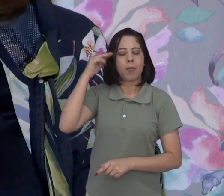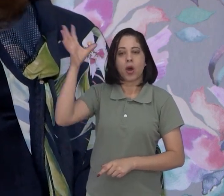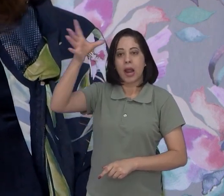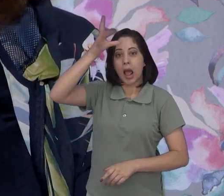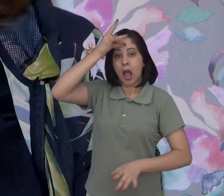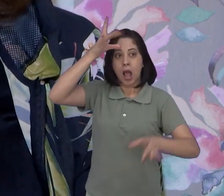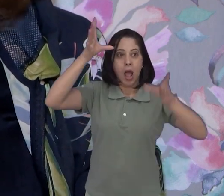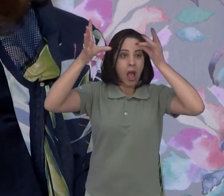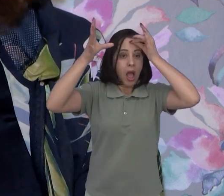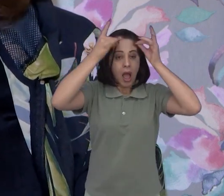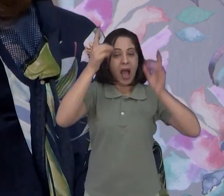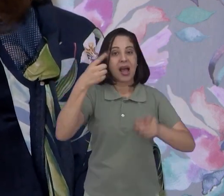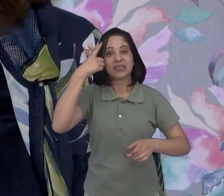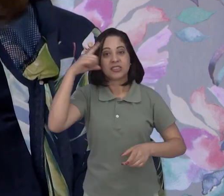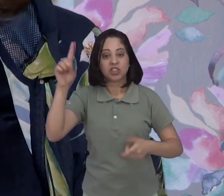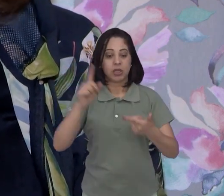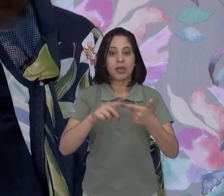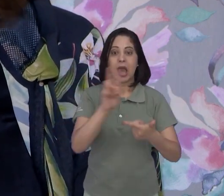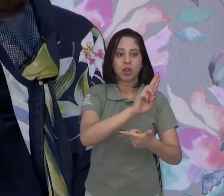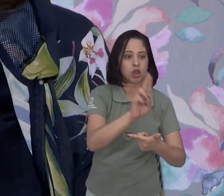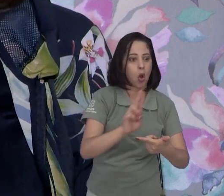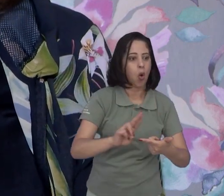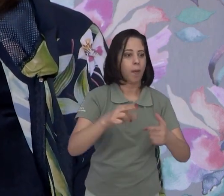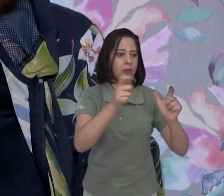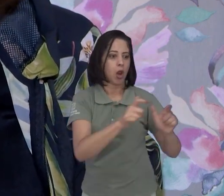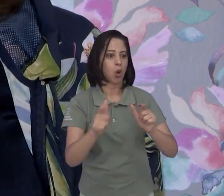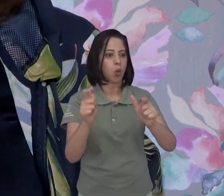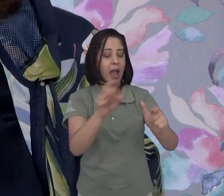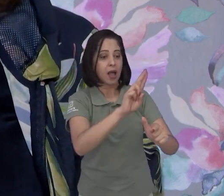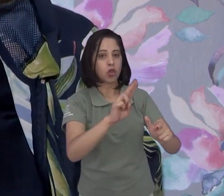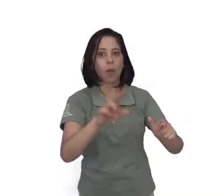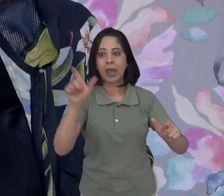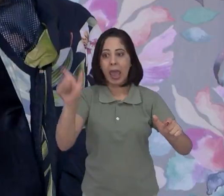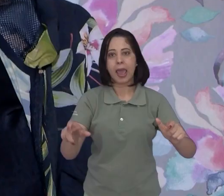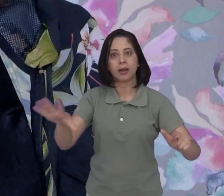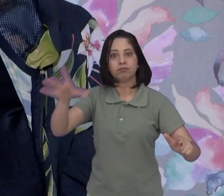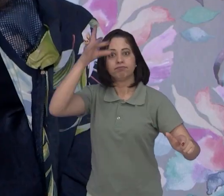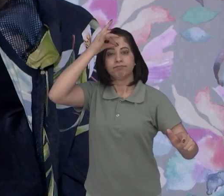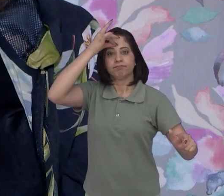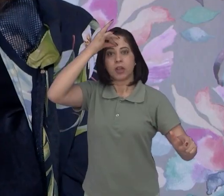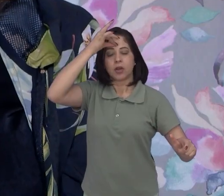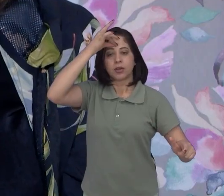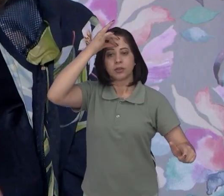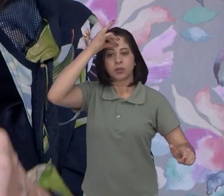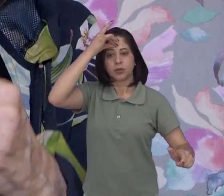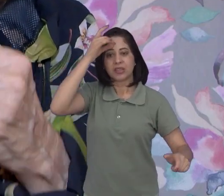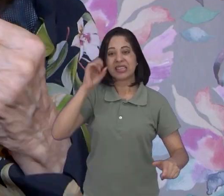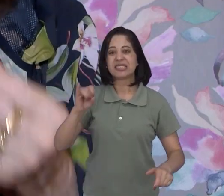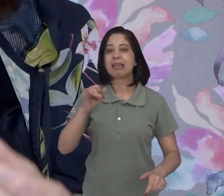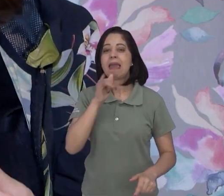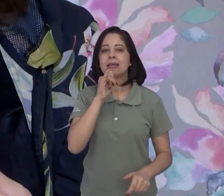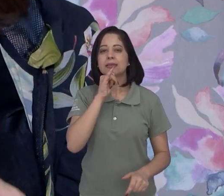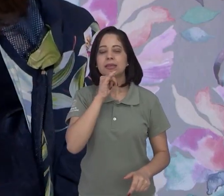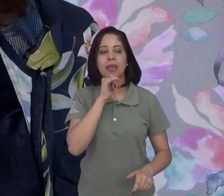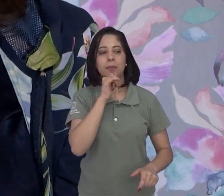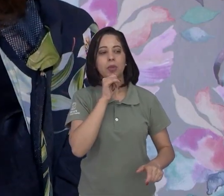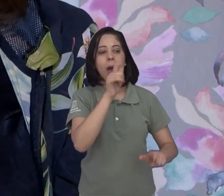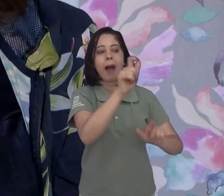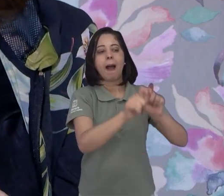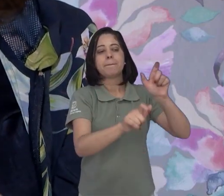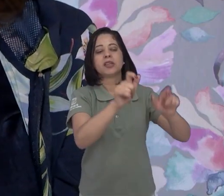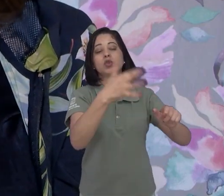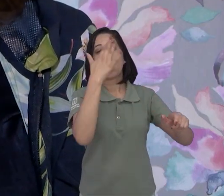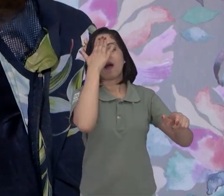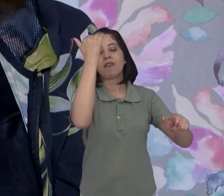ele se lembrava das datas, dos nomes das pessoas, dos lugares. E se, por exemplo, falecesse algum